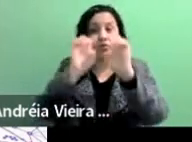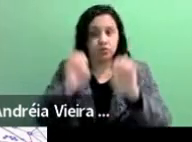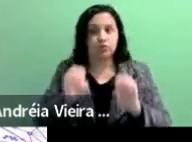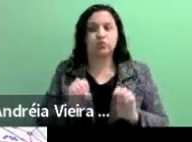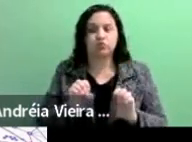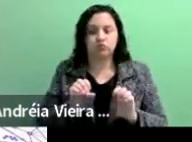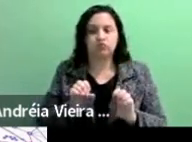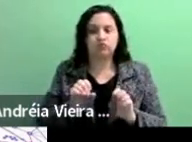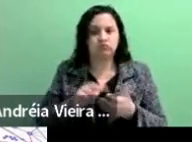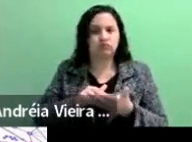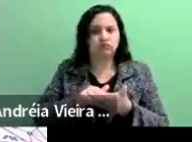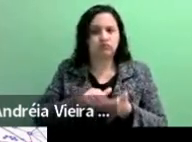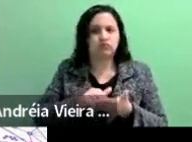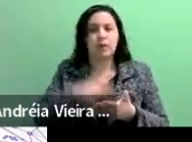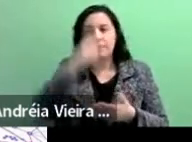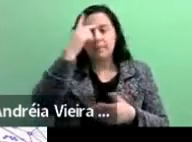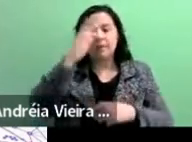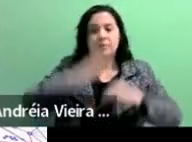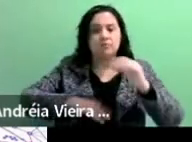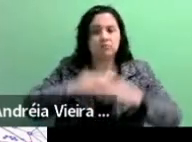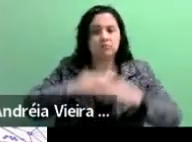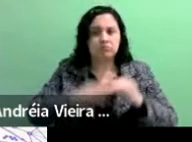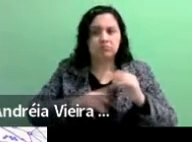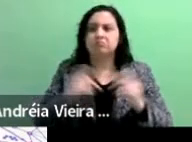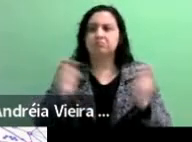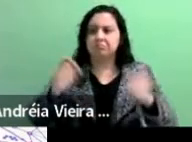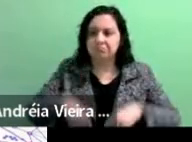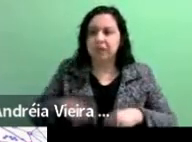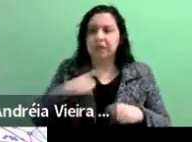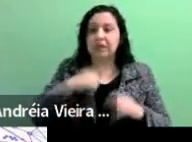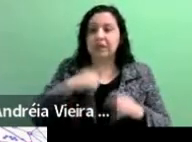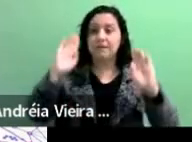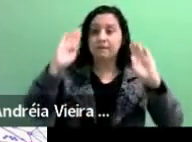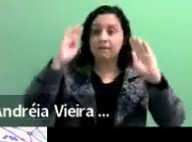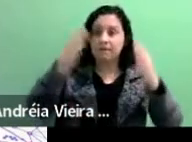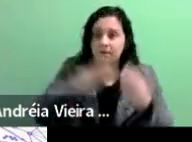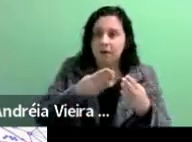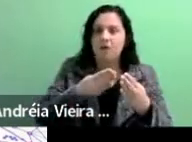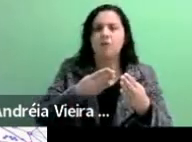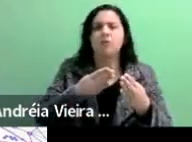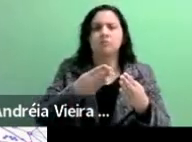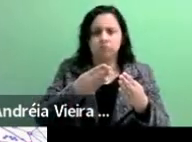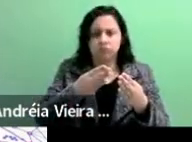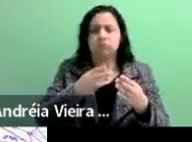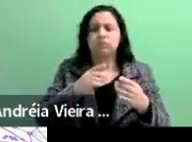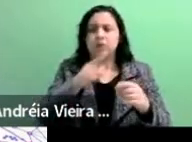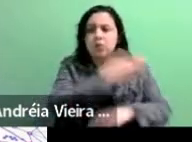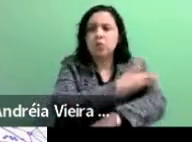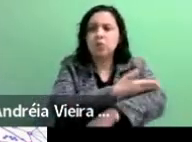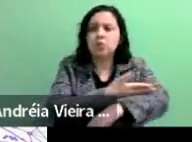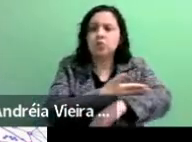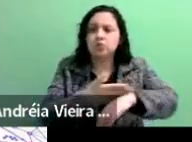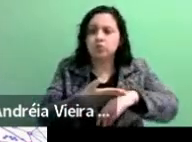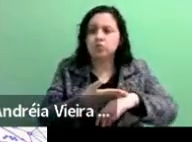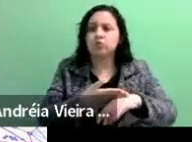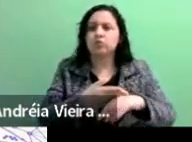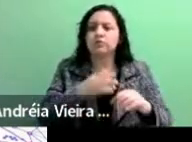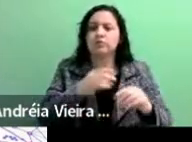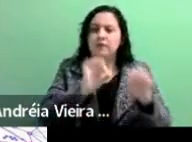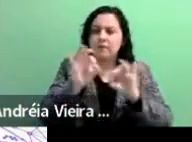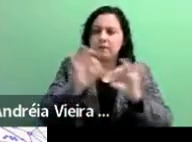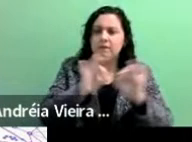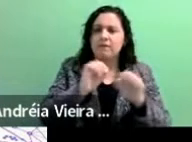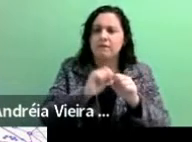pessoal altamente qualificado, tem um foco específico e estão acostumados a desenvolver tecnologias para